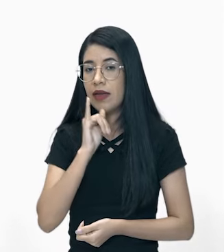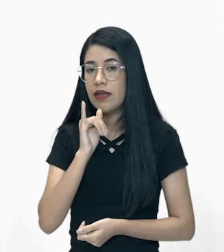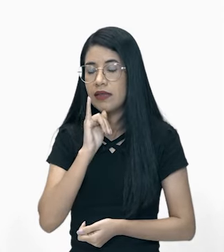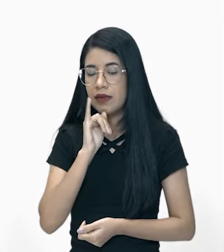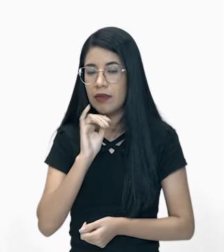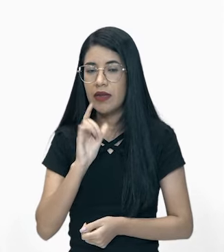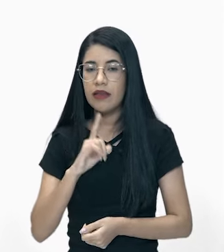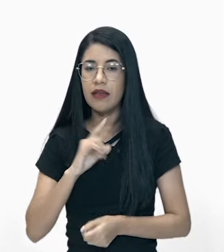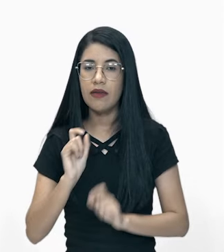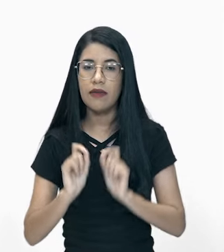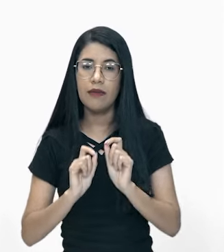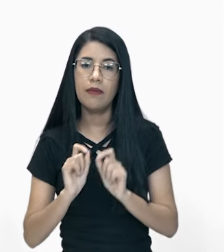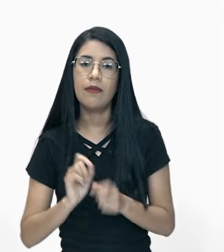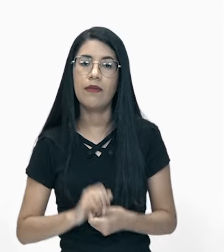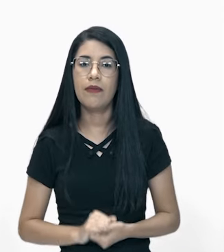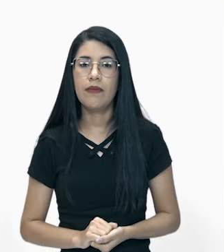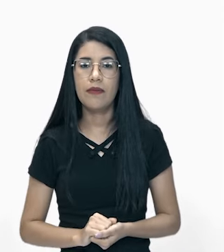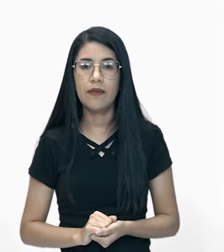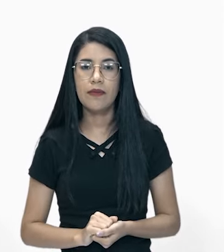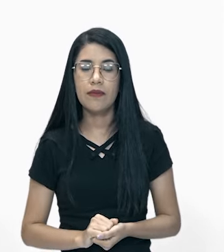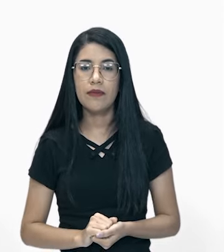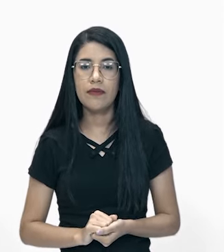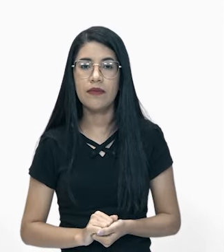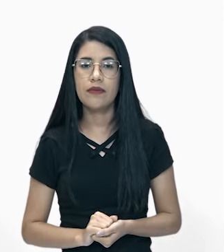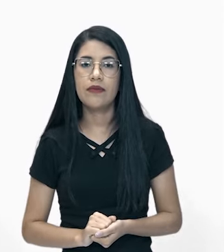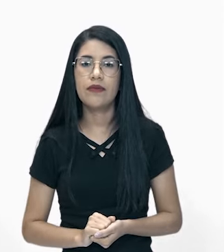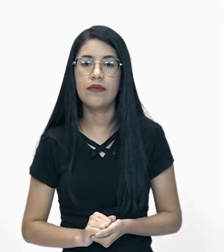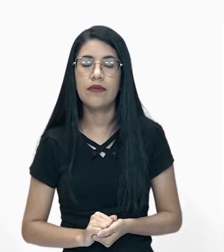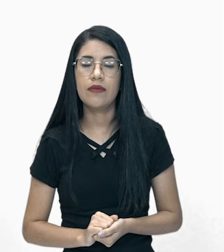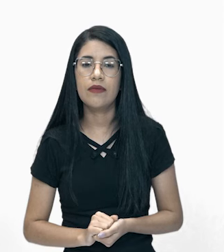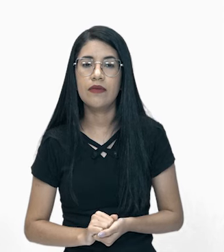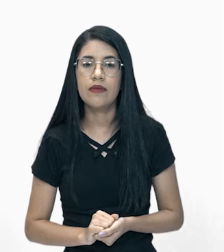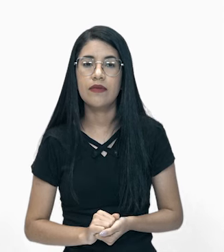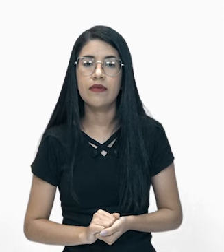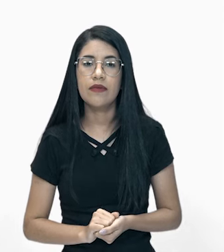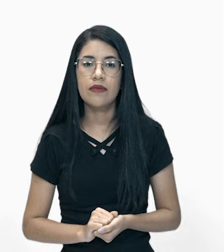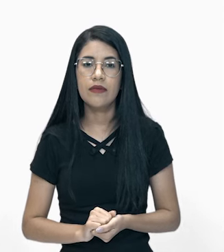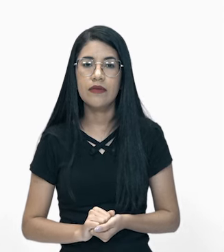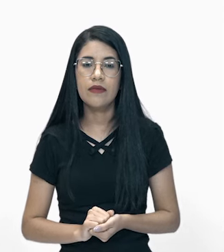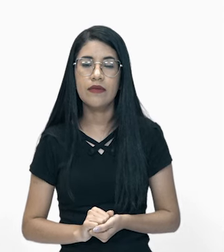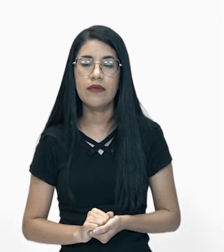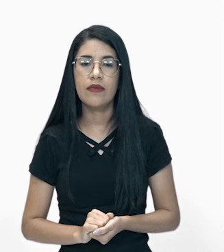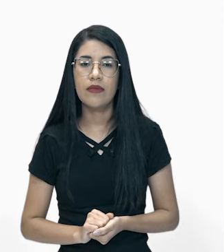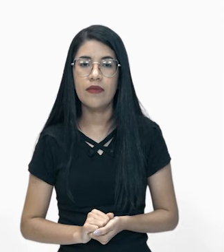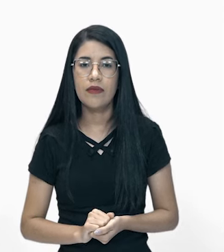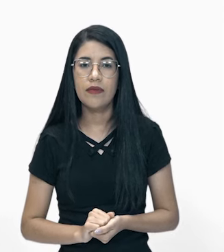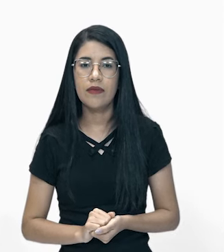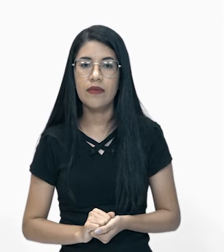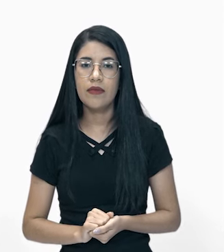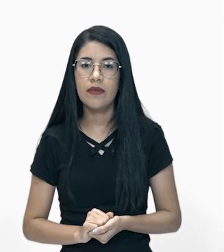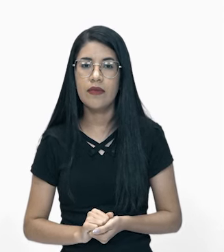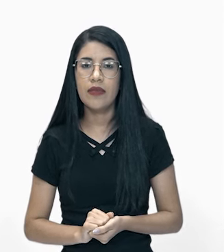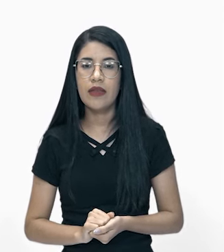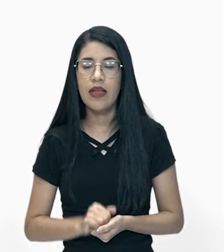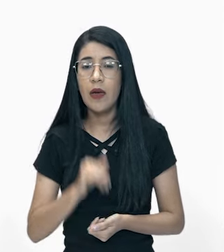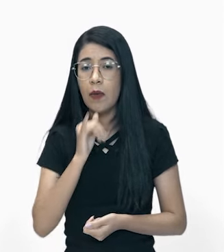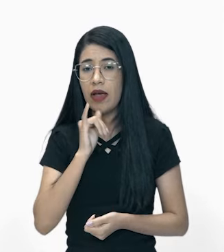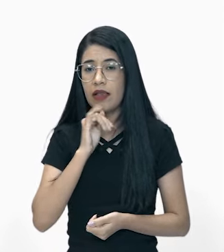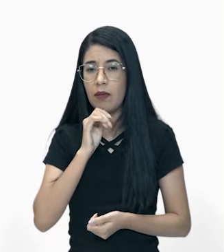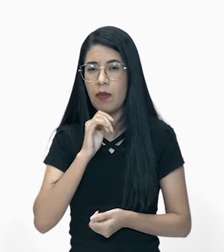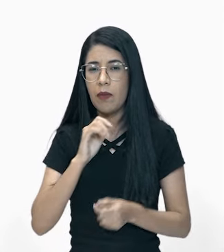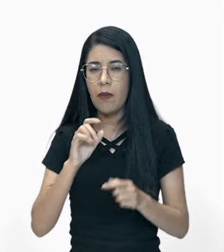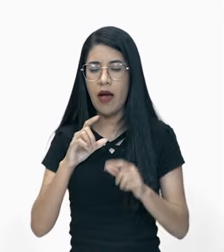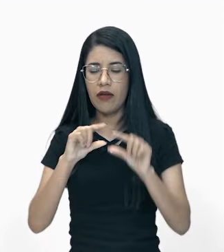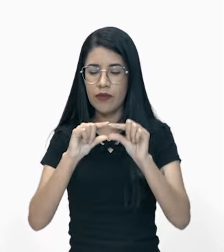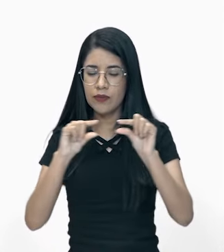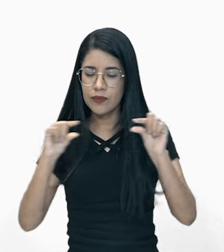clássico para a definição de onda, nós temos aí de uma corda. Mas aí nós temos